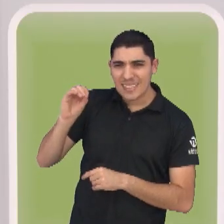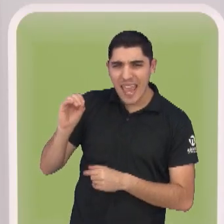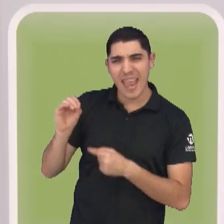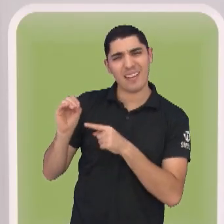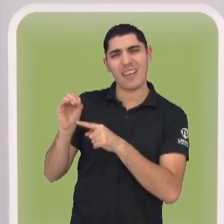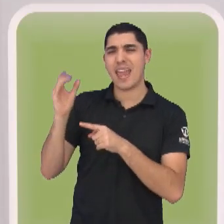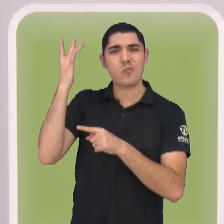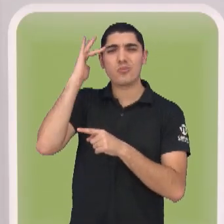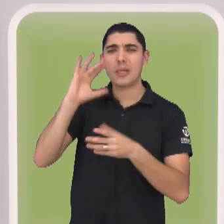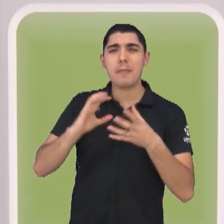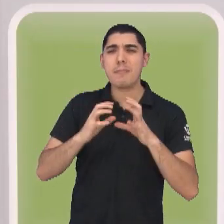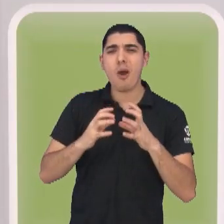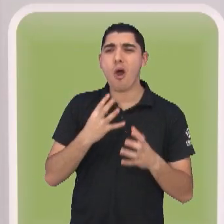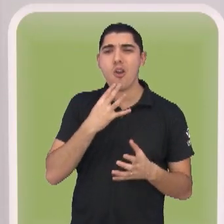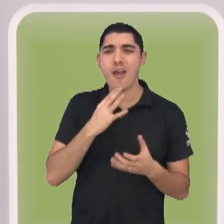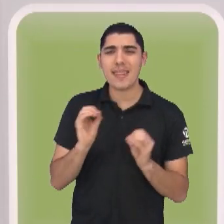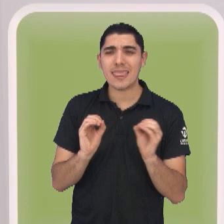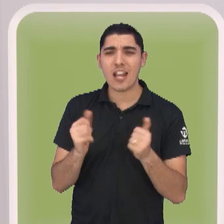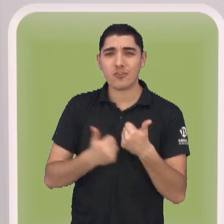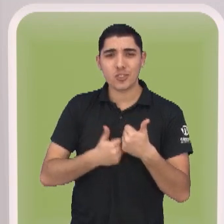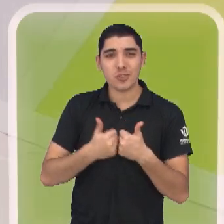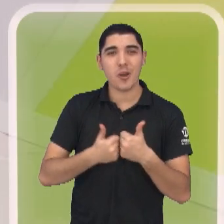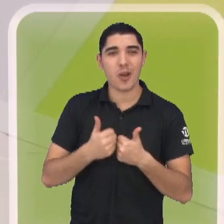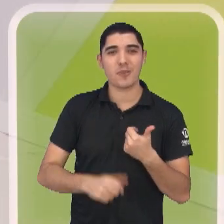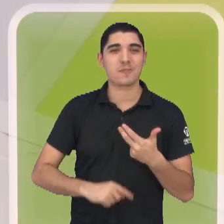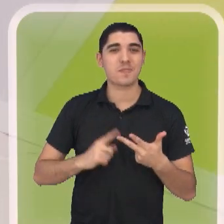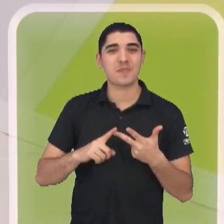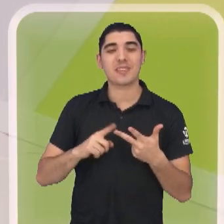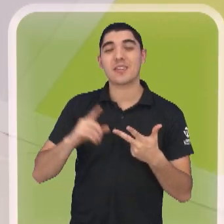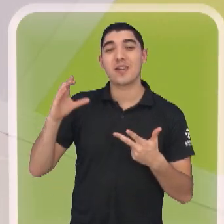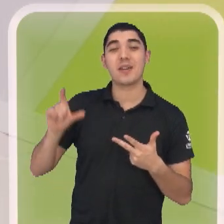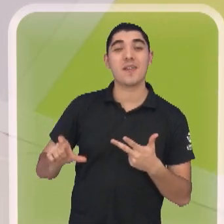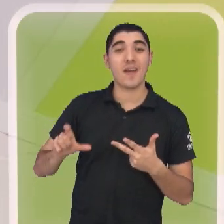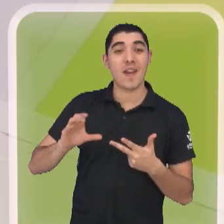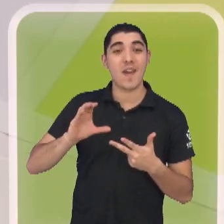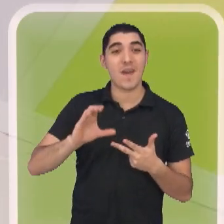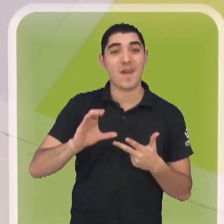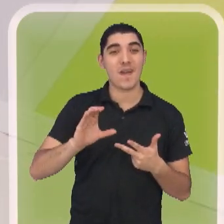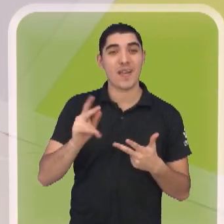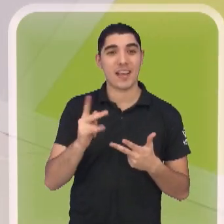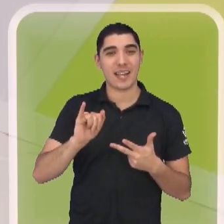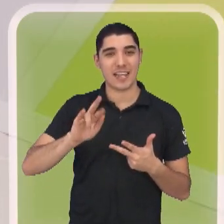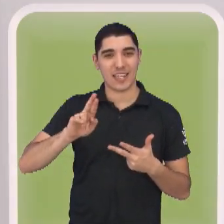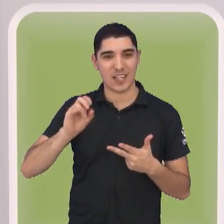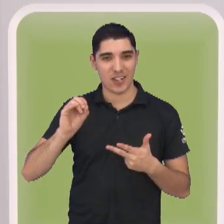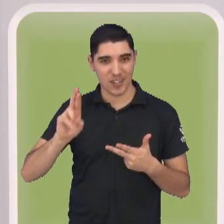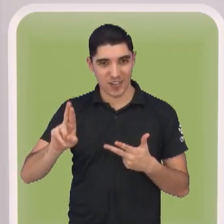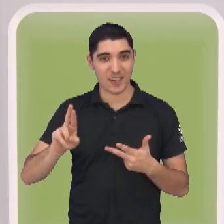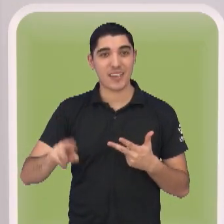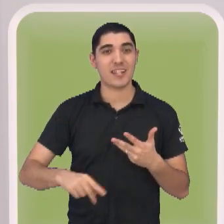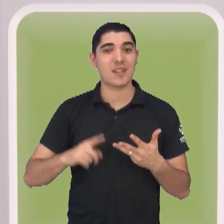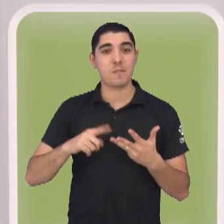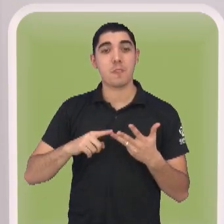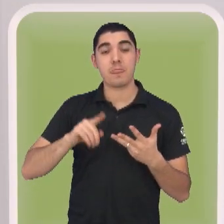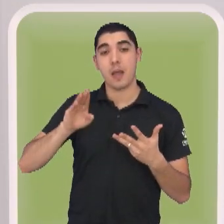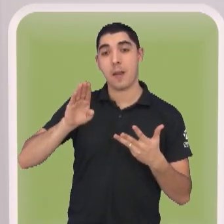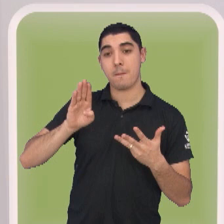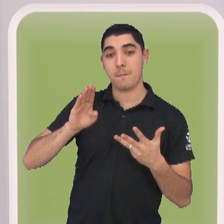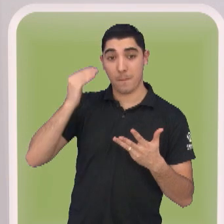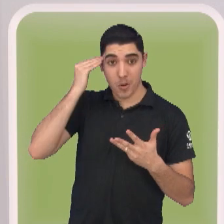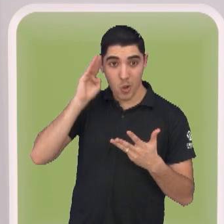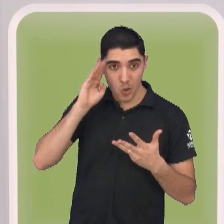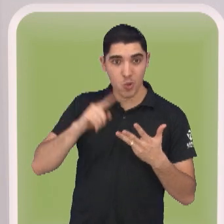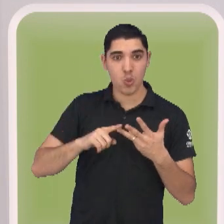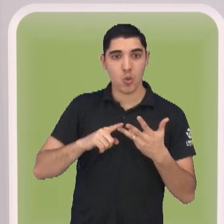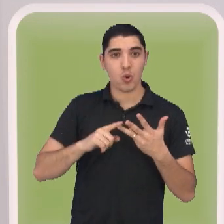ele mesmo dito você tá dizendo assim o nosso Creeper também mas já para caramba o terceiro colocado por aqui depois o Brunão o Brunão tá aqui na oitava posição